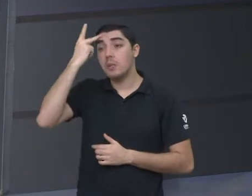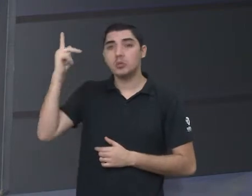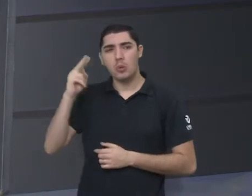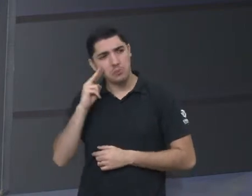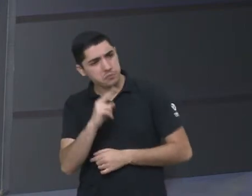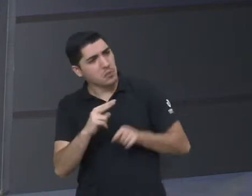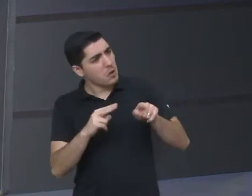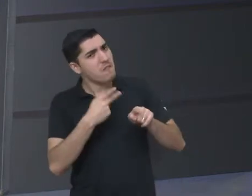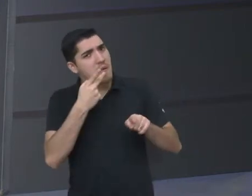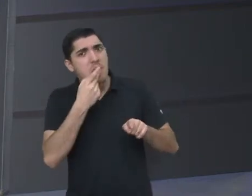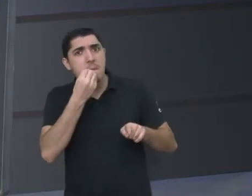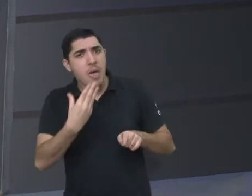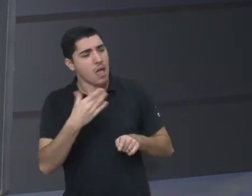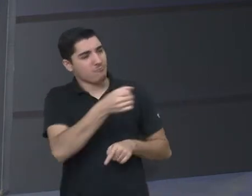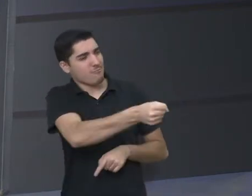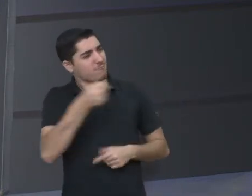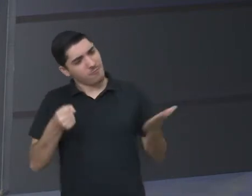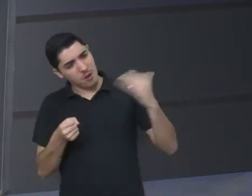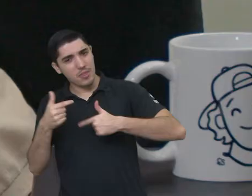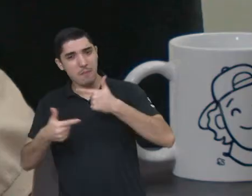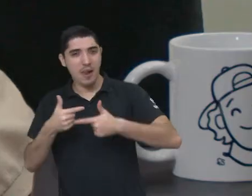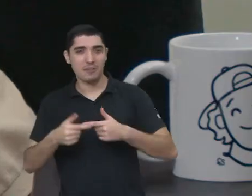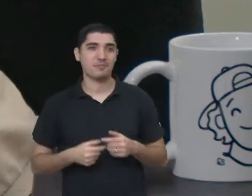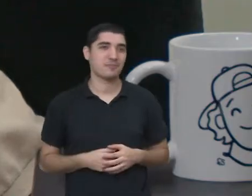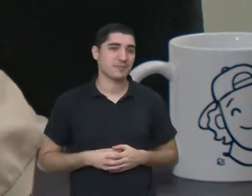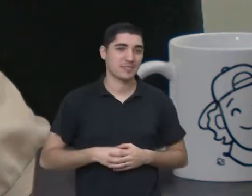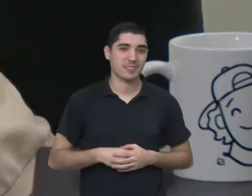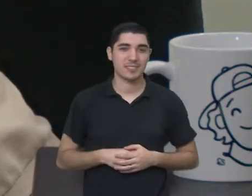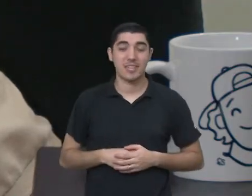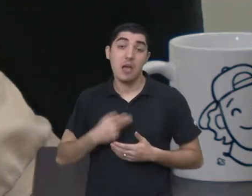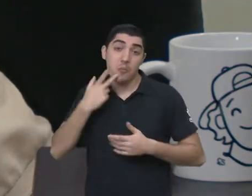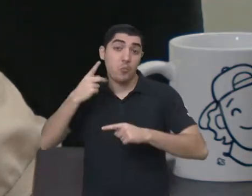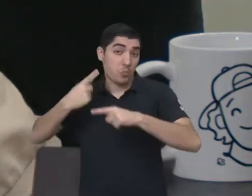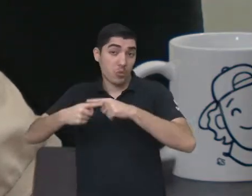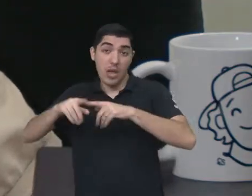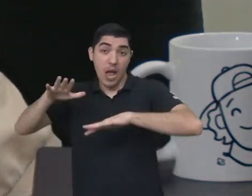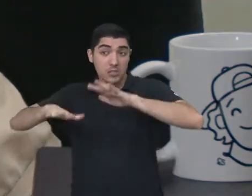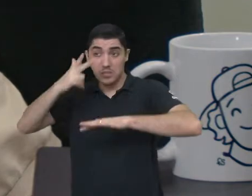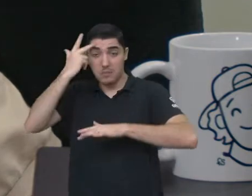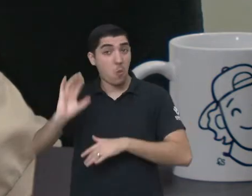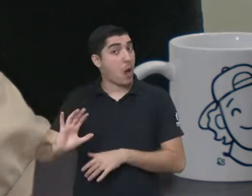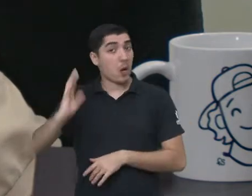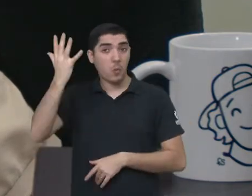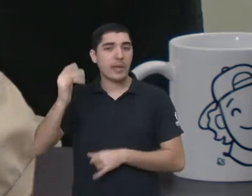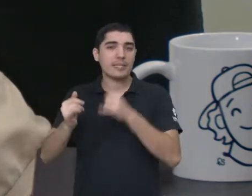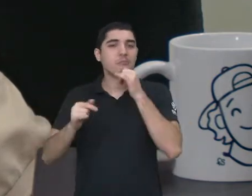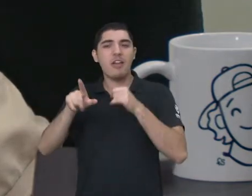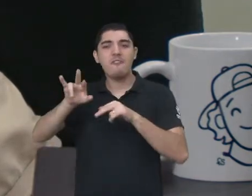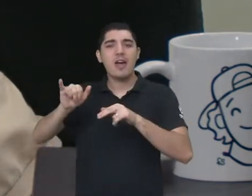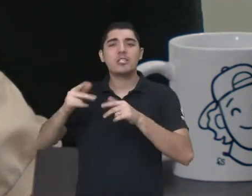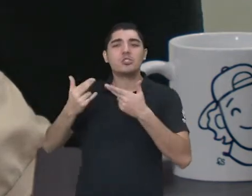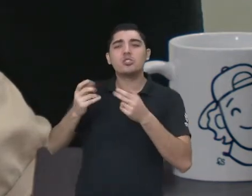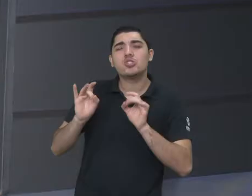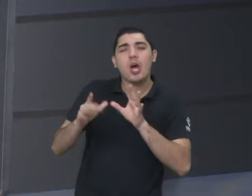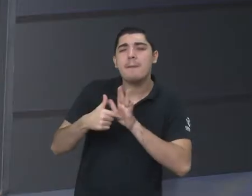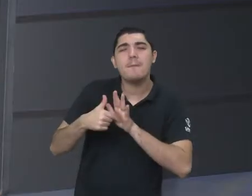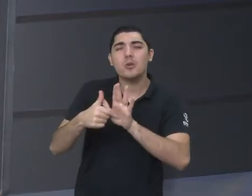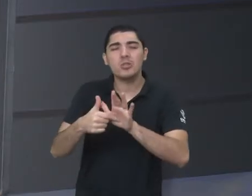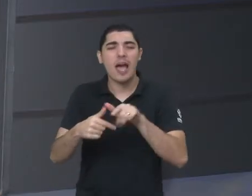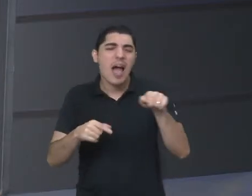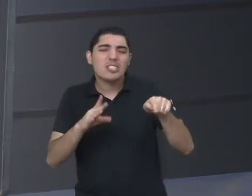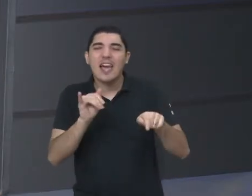Grêmio Estudantil Castro Alves, o famoso JECA. Naquele tempo tinha atividade estudantil grande, né? Grêmio Estudantil Castro